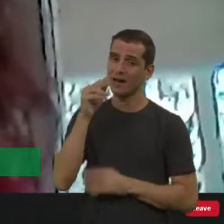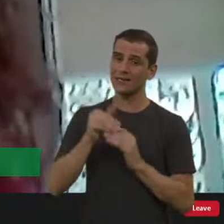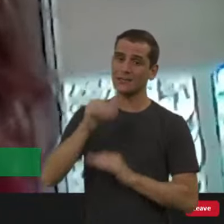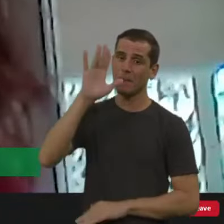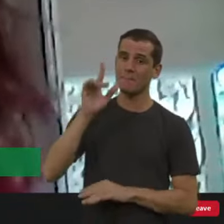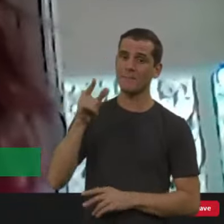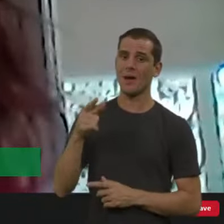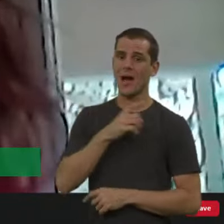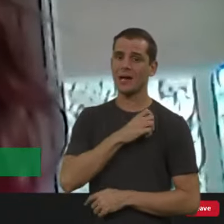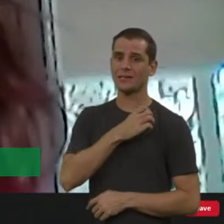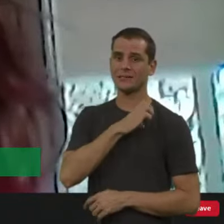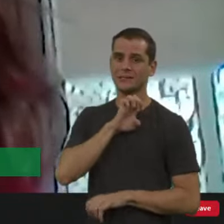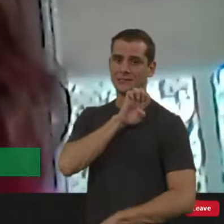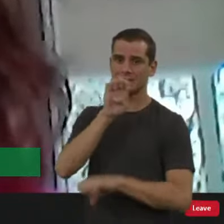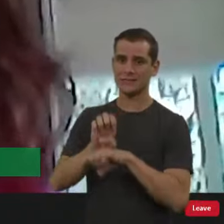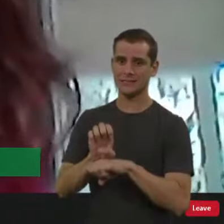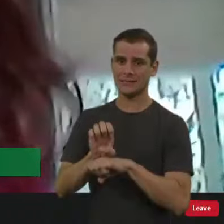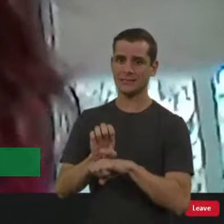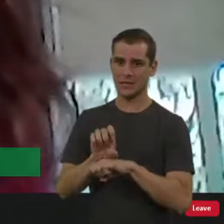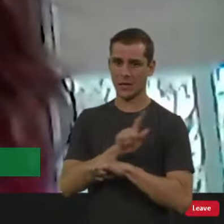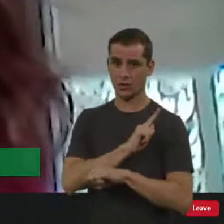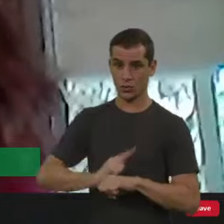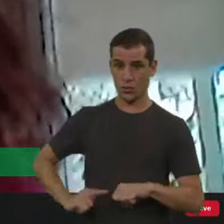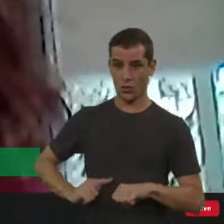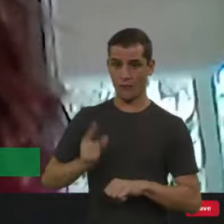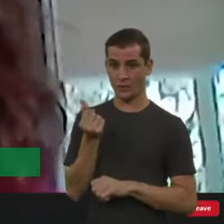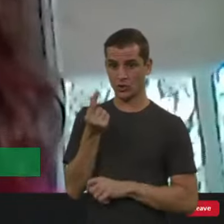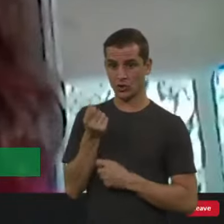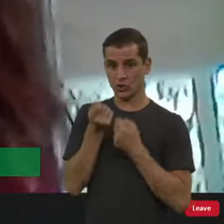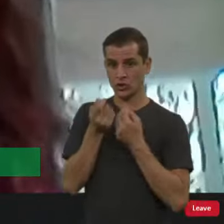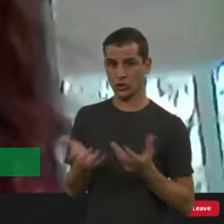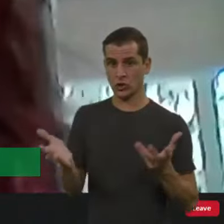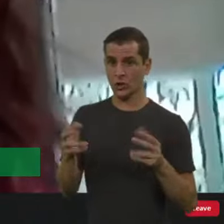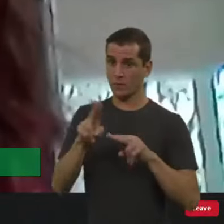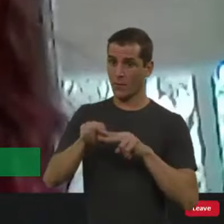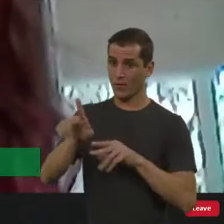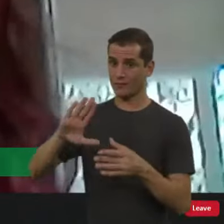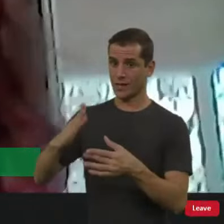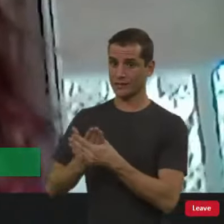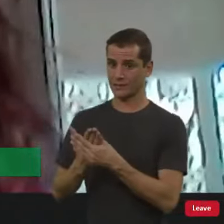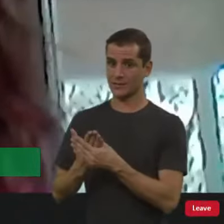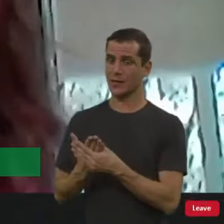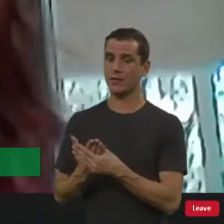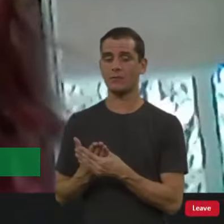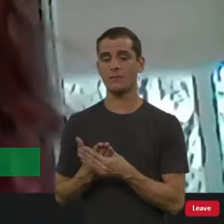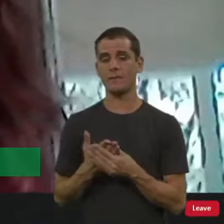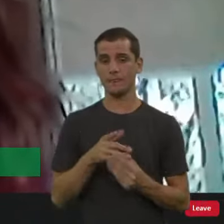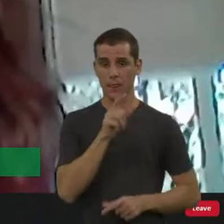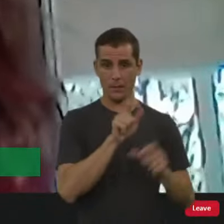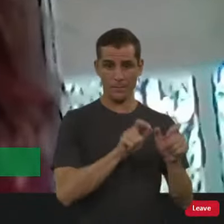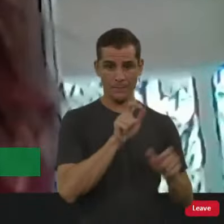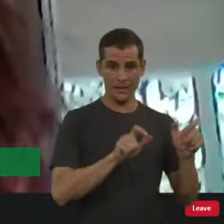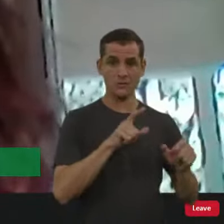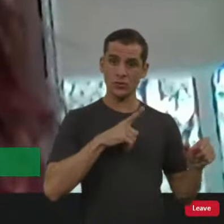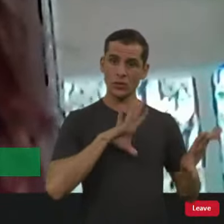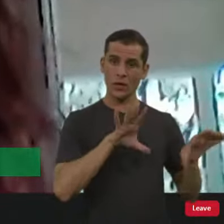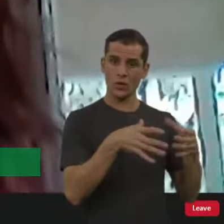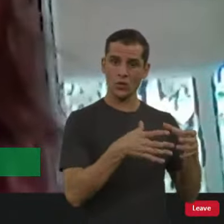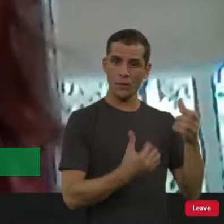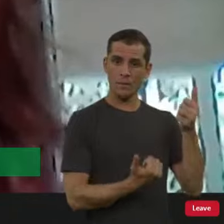mais sofrimento às famílias. A Abraf em Santa Catarina tem 2 grupos de apoio a pacientes com hipertensão pulmonar, nas cidades